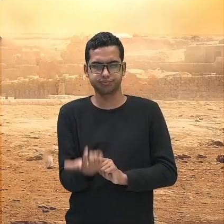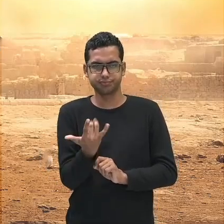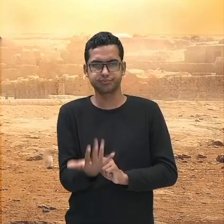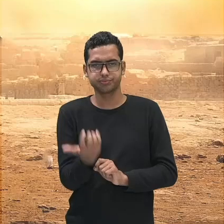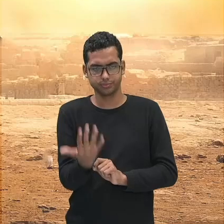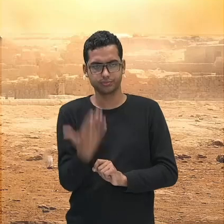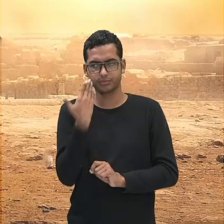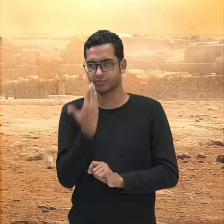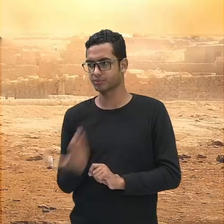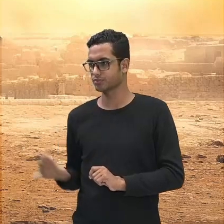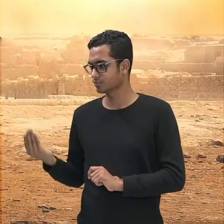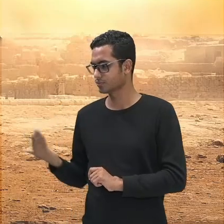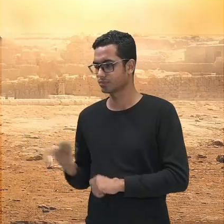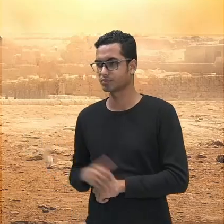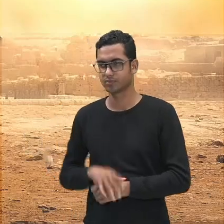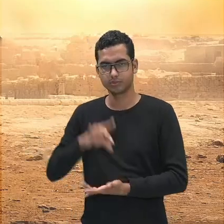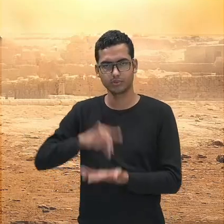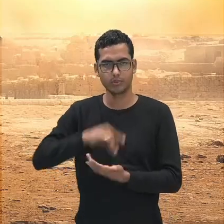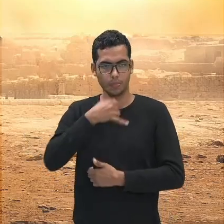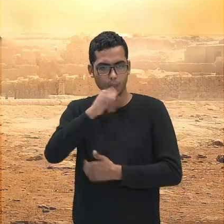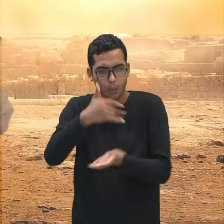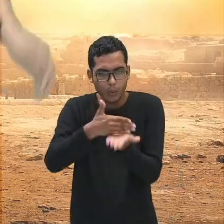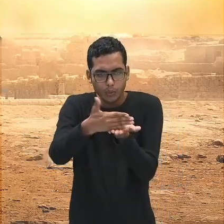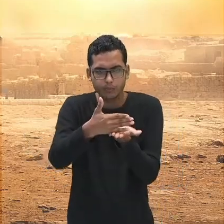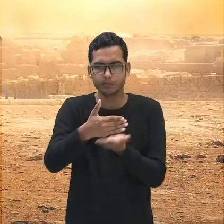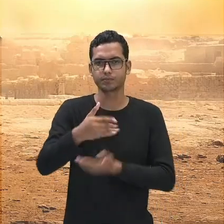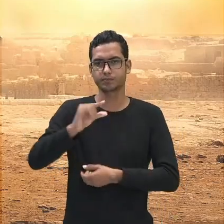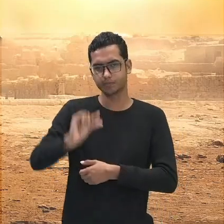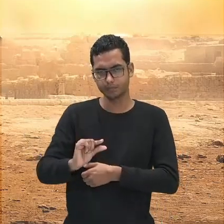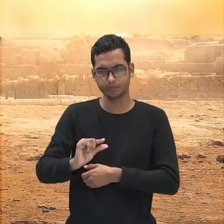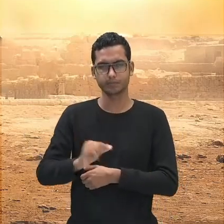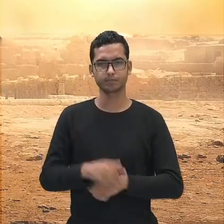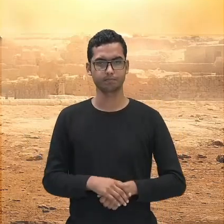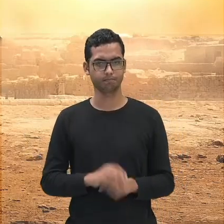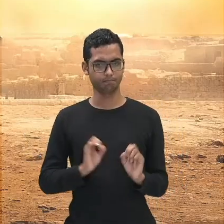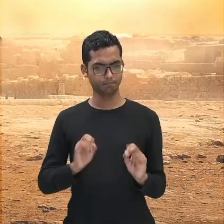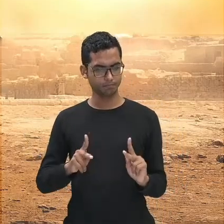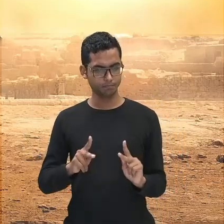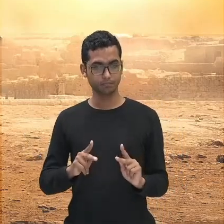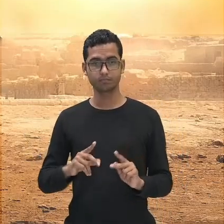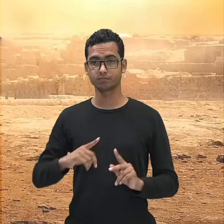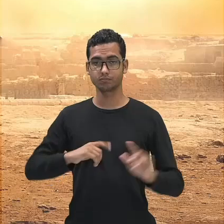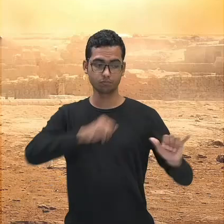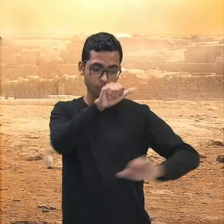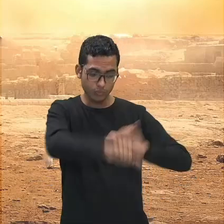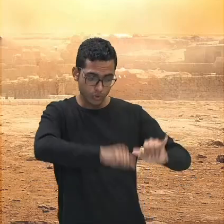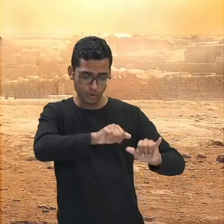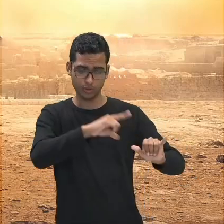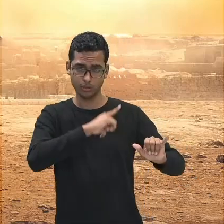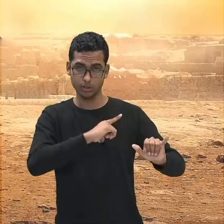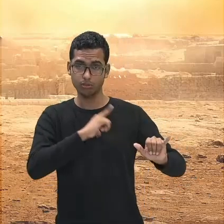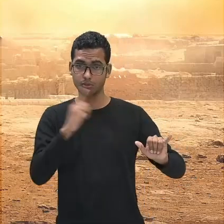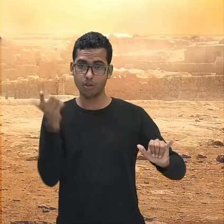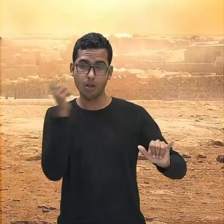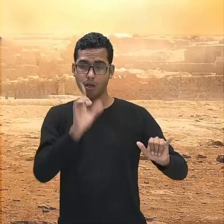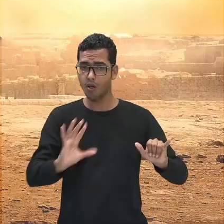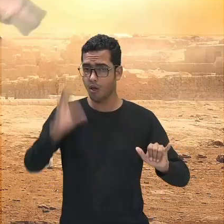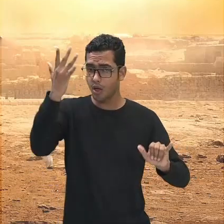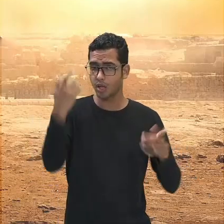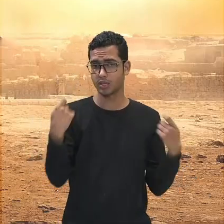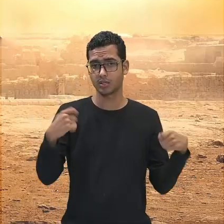energia de ativação. Muito bem. Então, para que uma reação aconteça, ela tem que